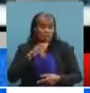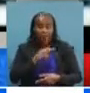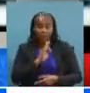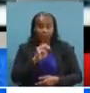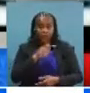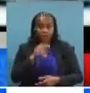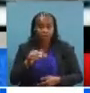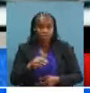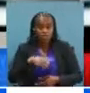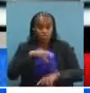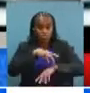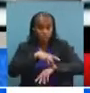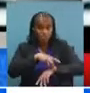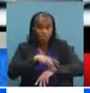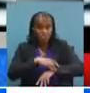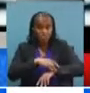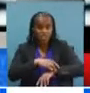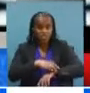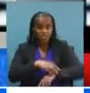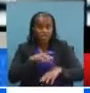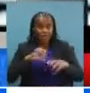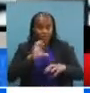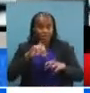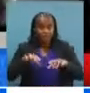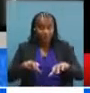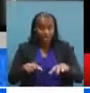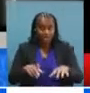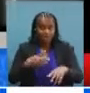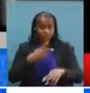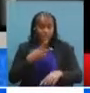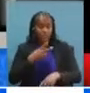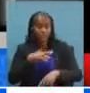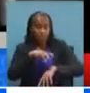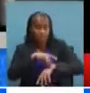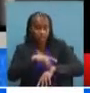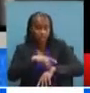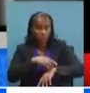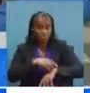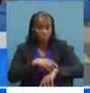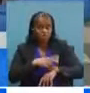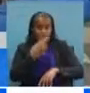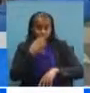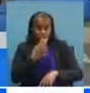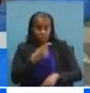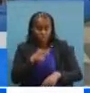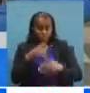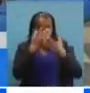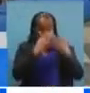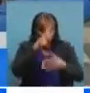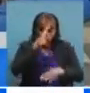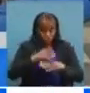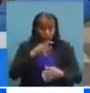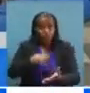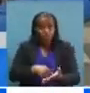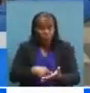doença do foro cardio e cerebrovascular do cancro diabetes doenças respiratórias daí que o estudo do caso do investimento no